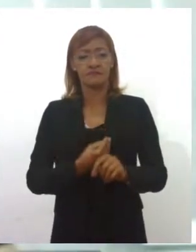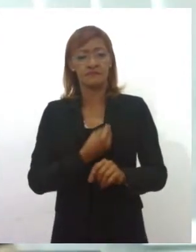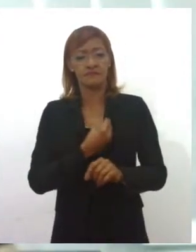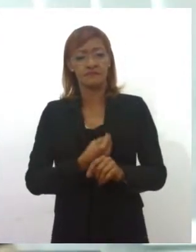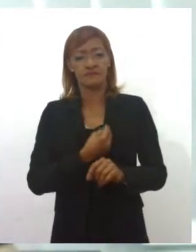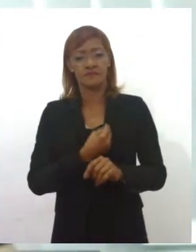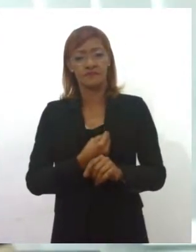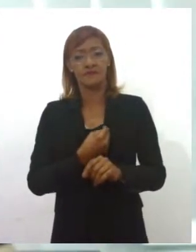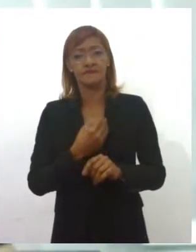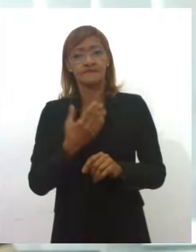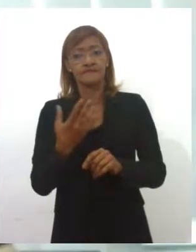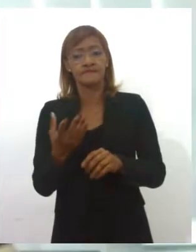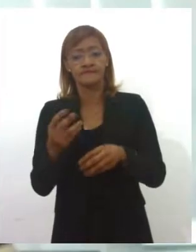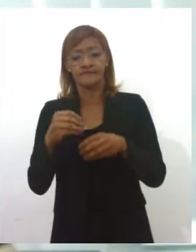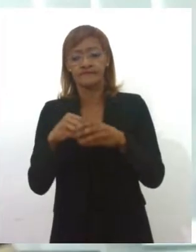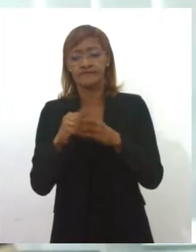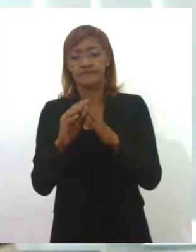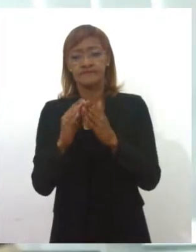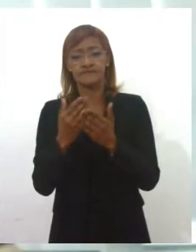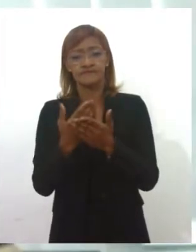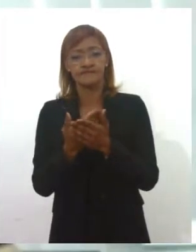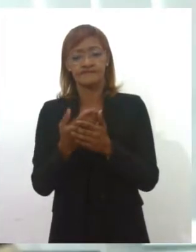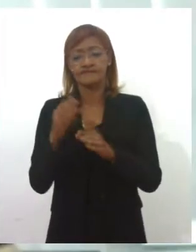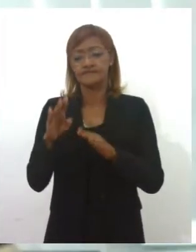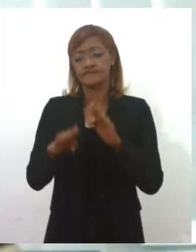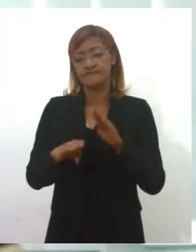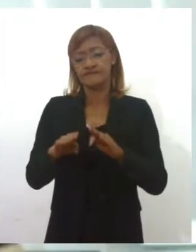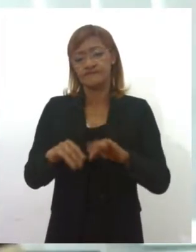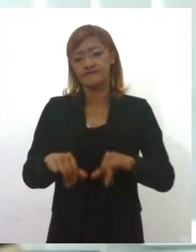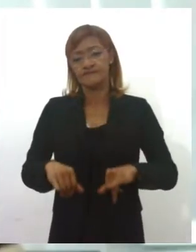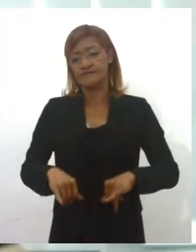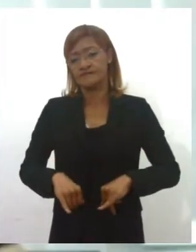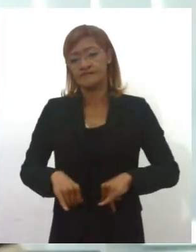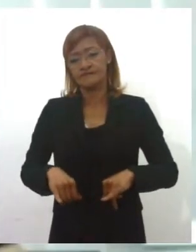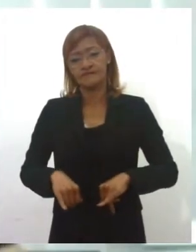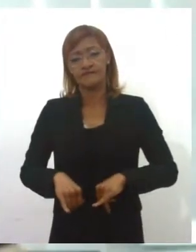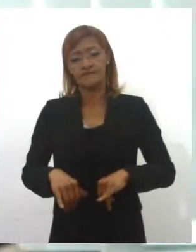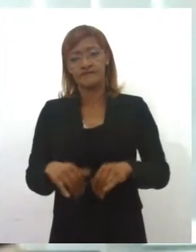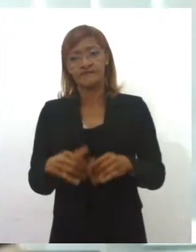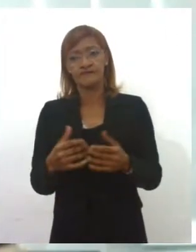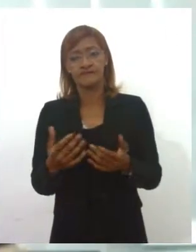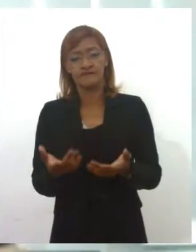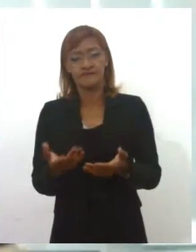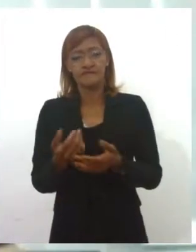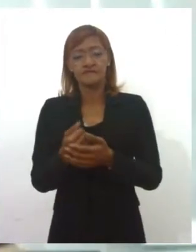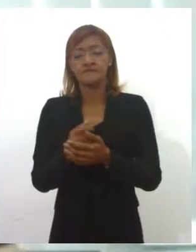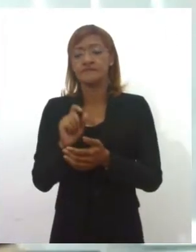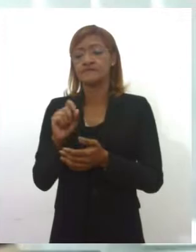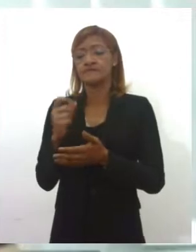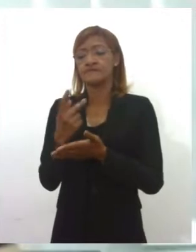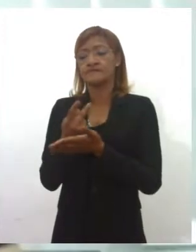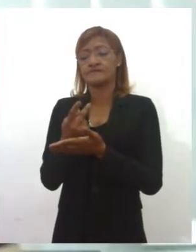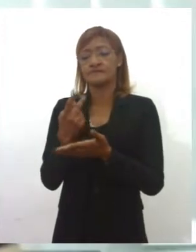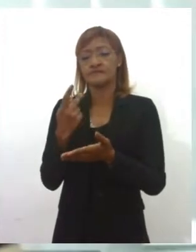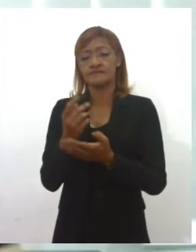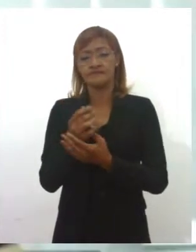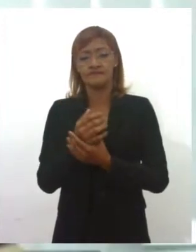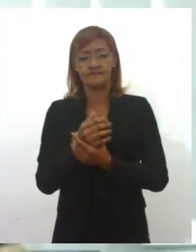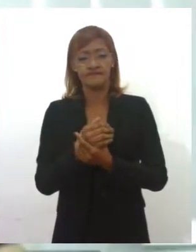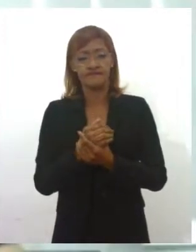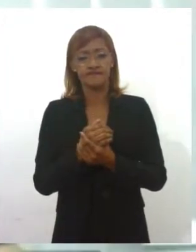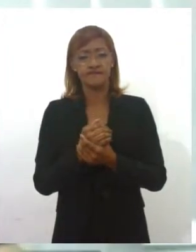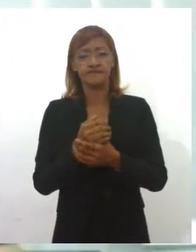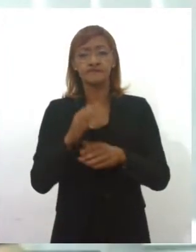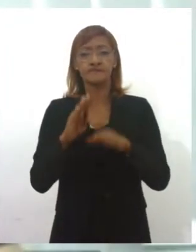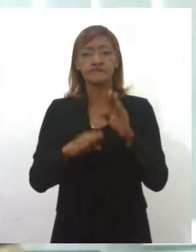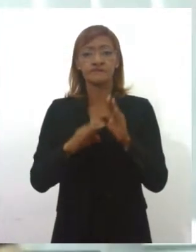das escolas né E às vezes ele sofre dentro da escola um certo bullying pode acontecer às vezes eles têm desce